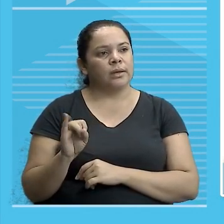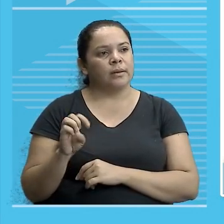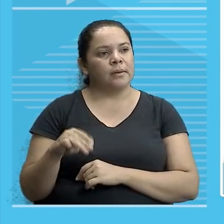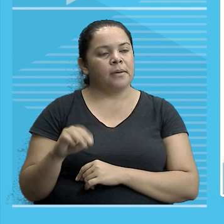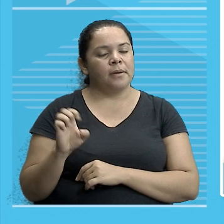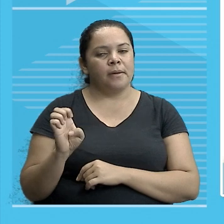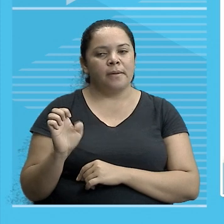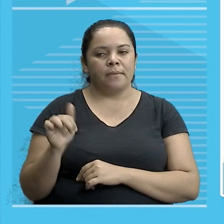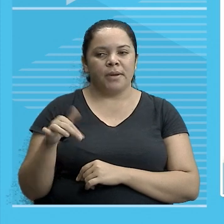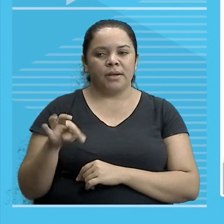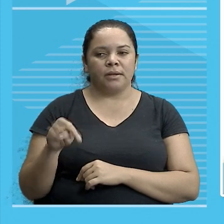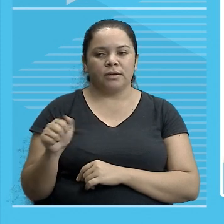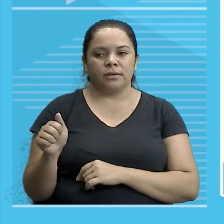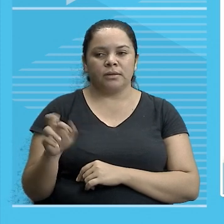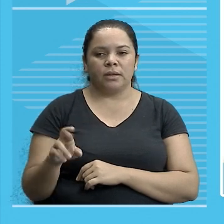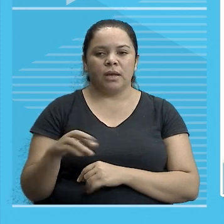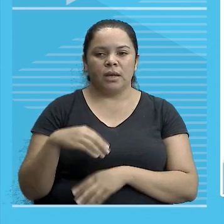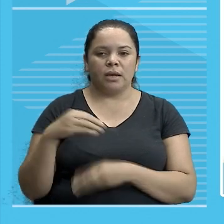porque ele está